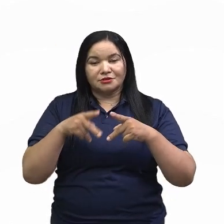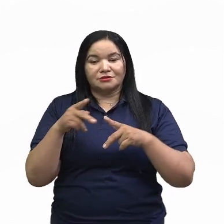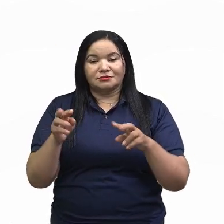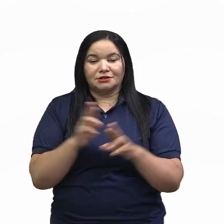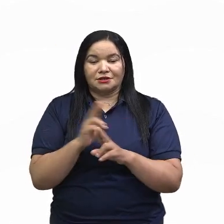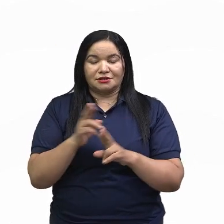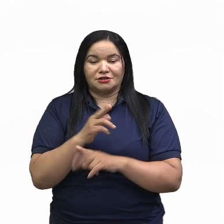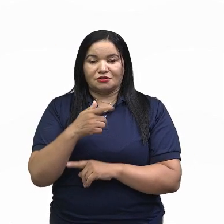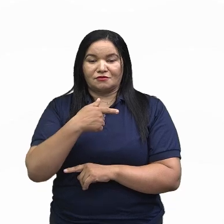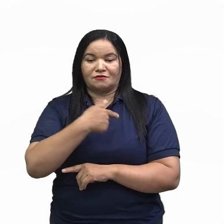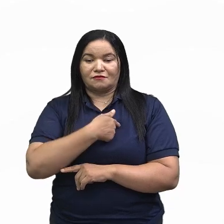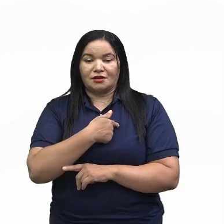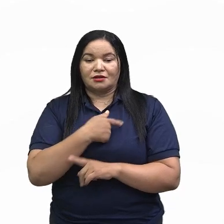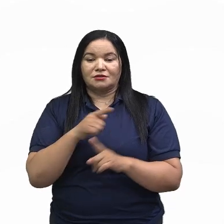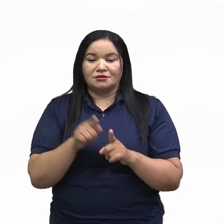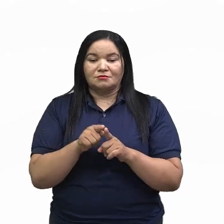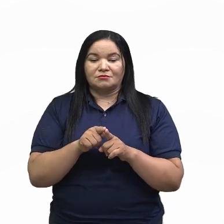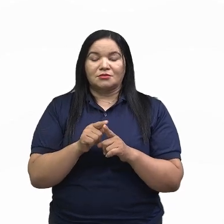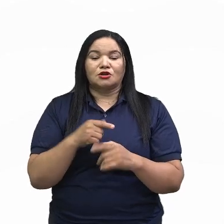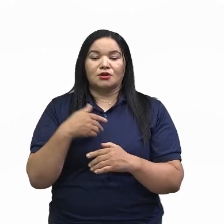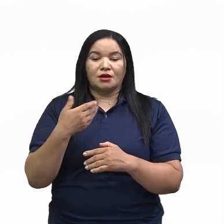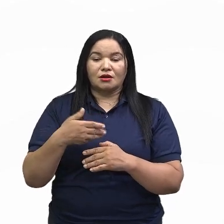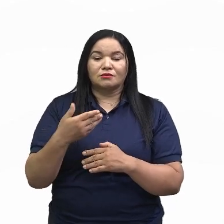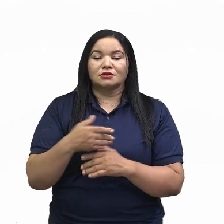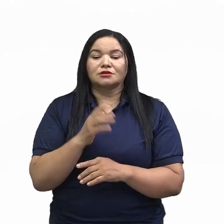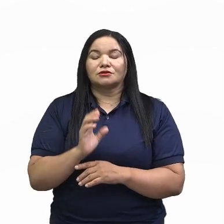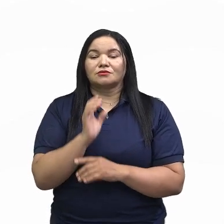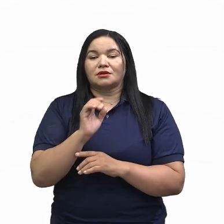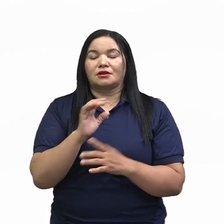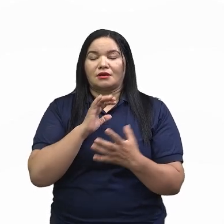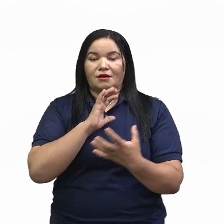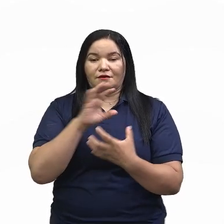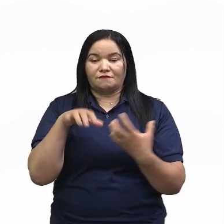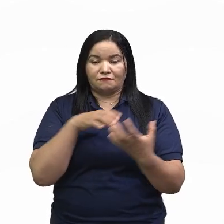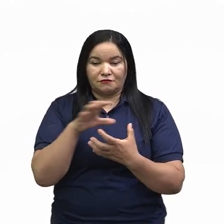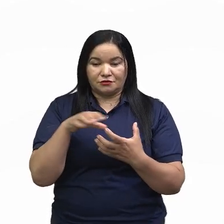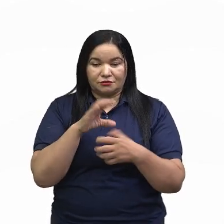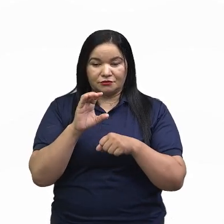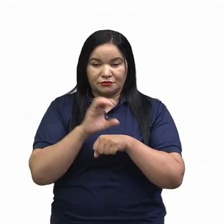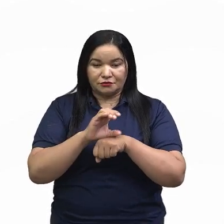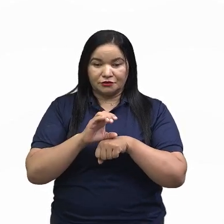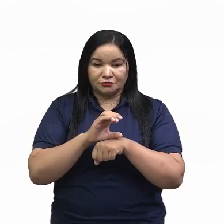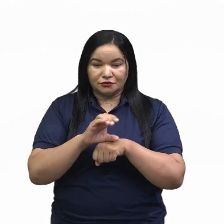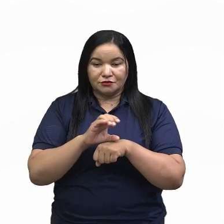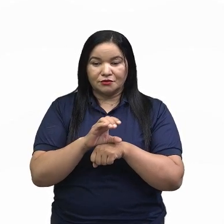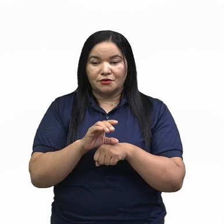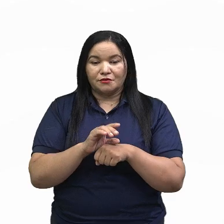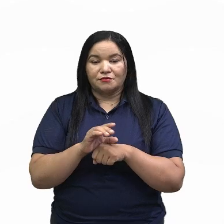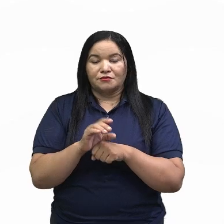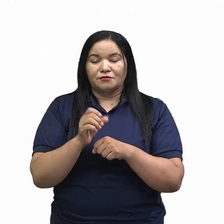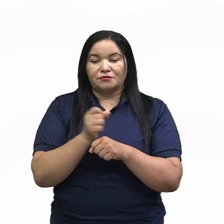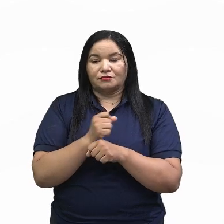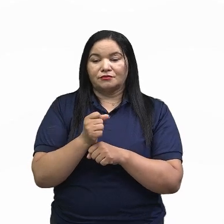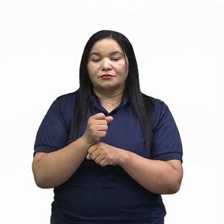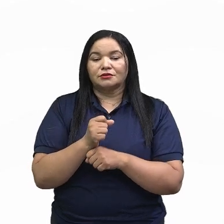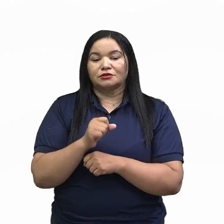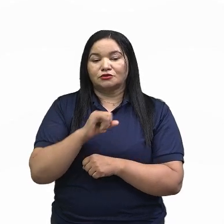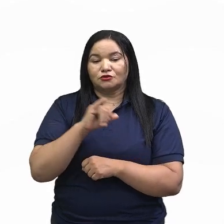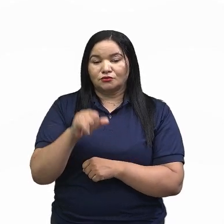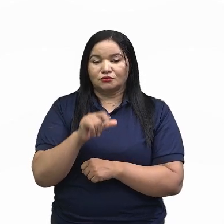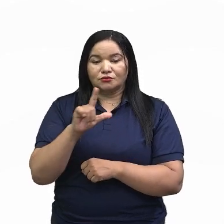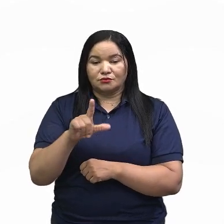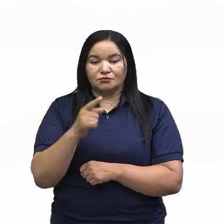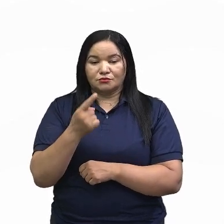a Vargas levaram à deflagração da Revolução Constitucionalista em julho de